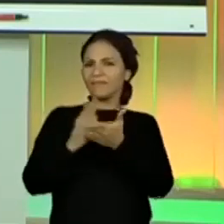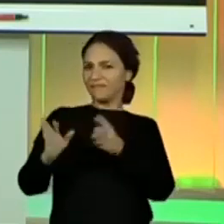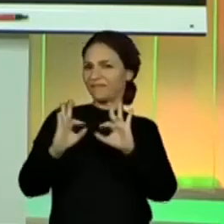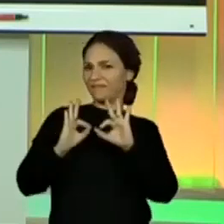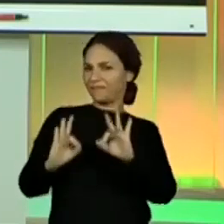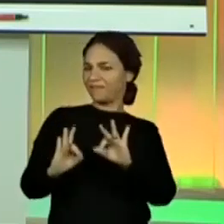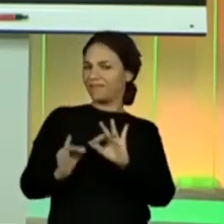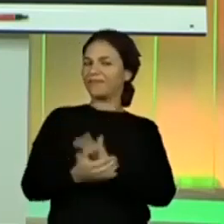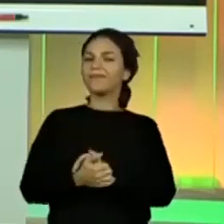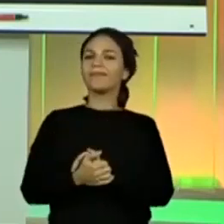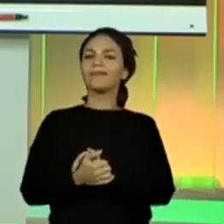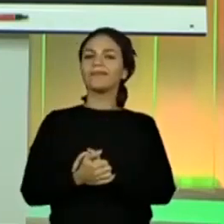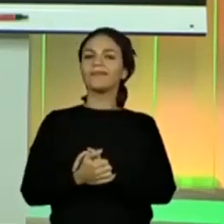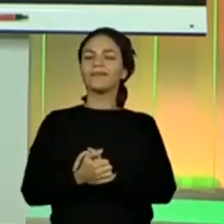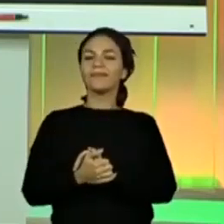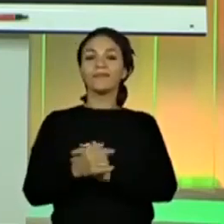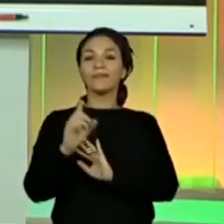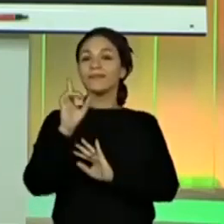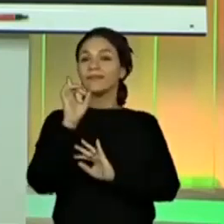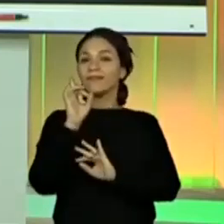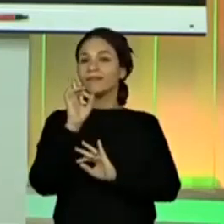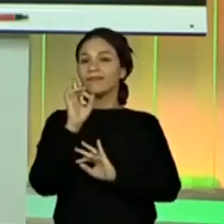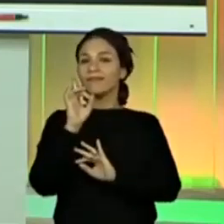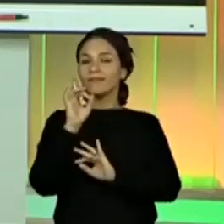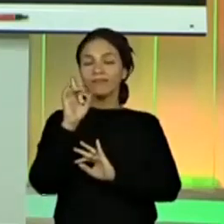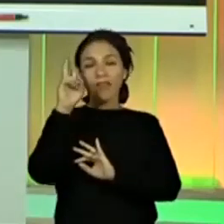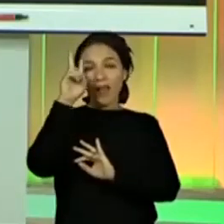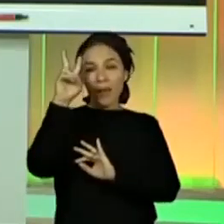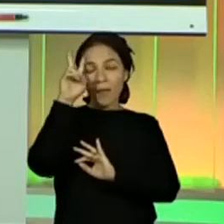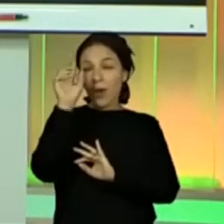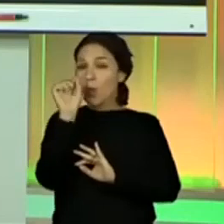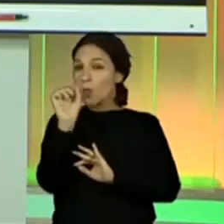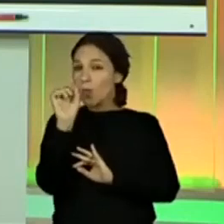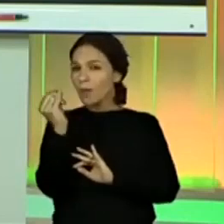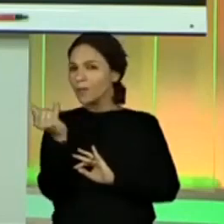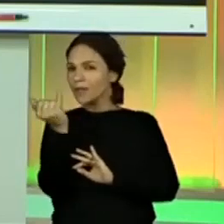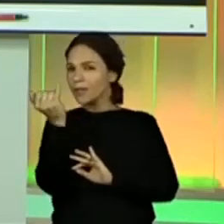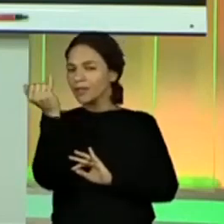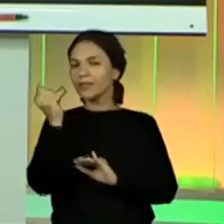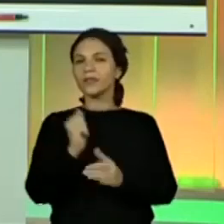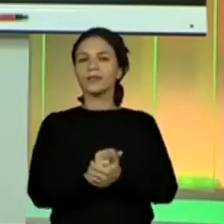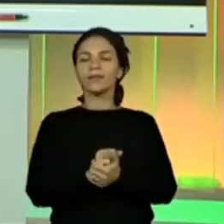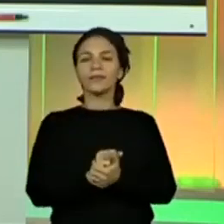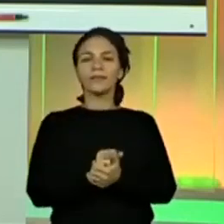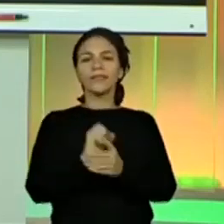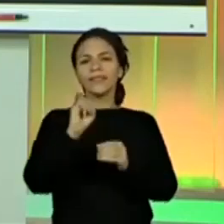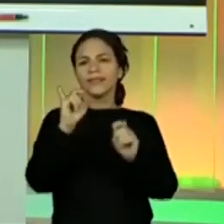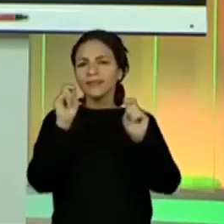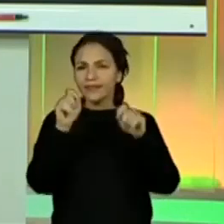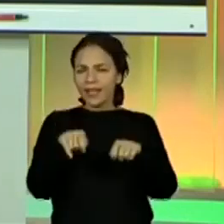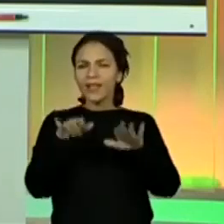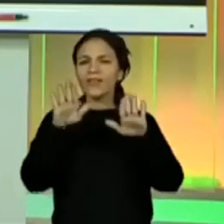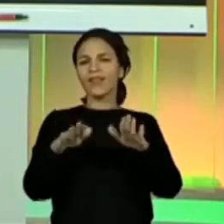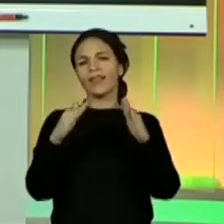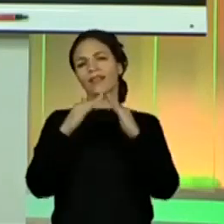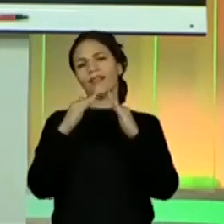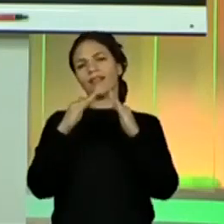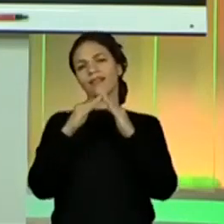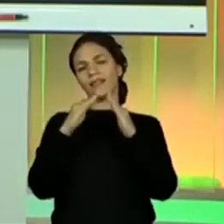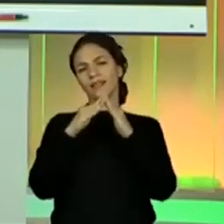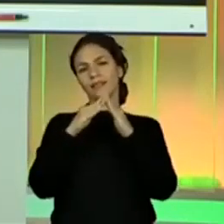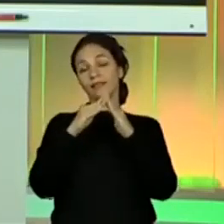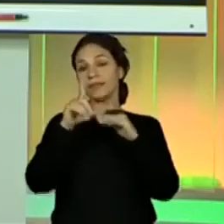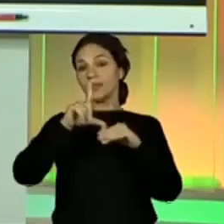aula, vamos fazer só um lembrete aqui bem importante. Se possível, fique em casa, não saia